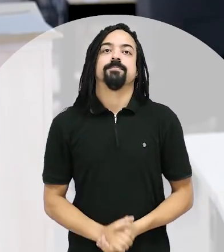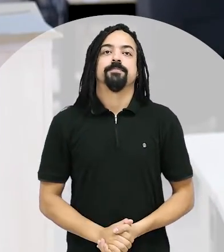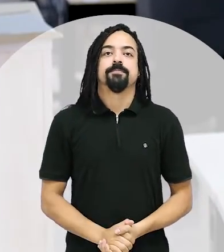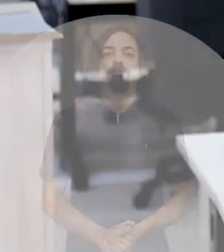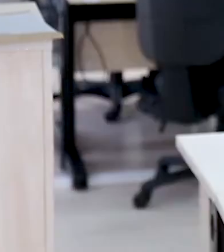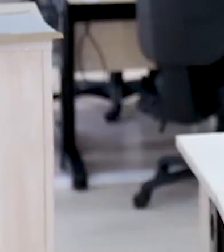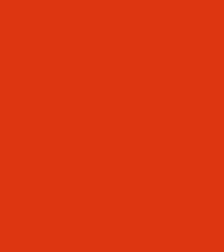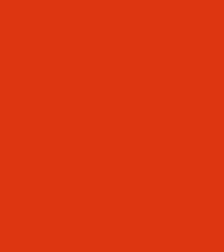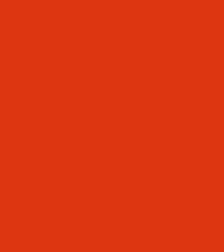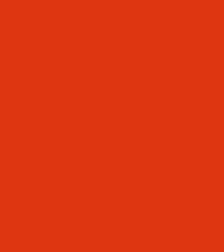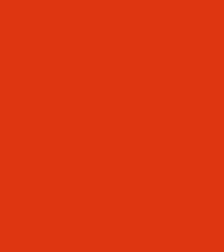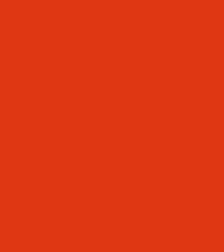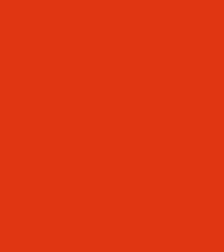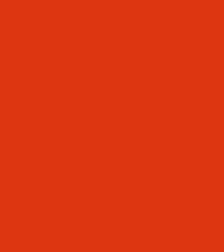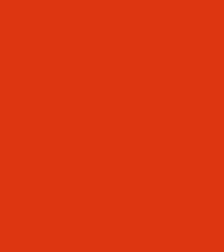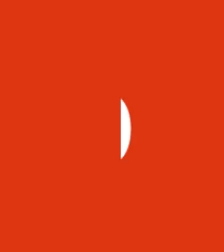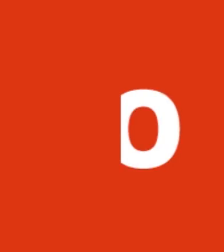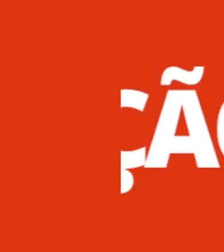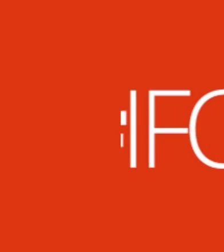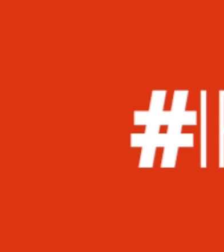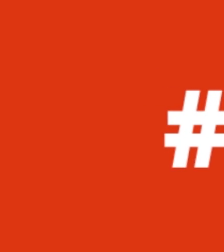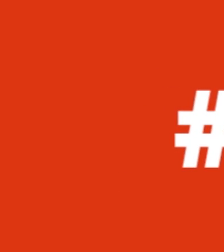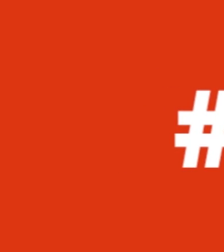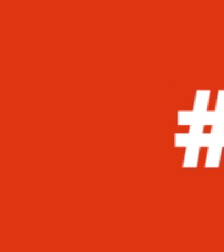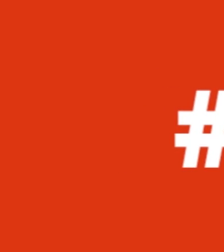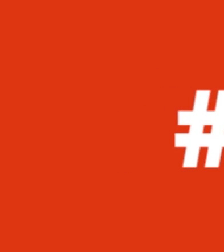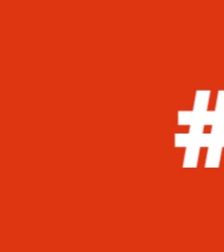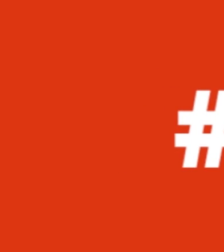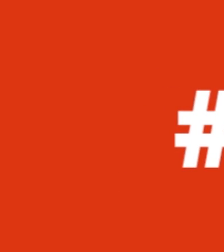para todo mundo tchau tchau e